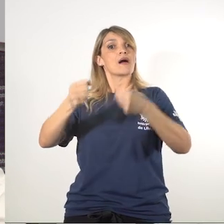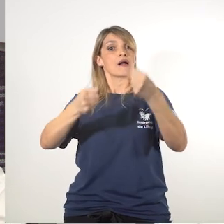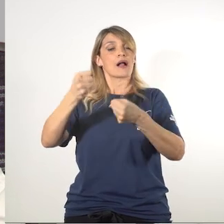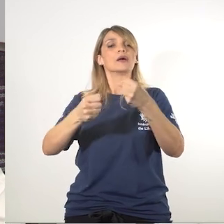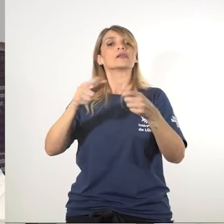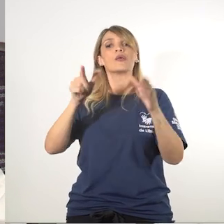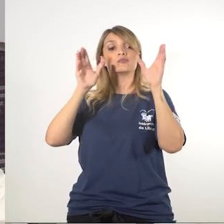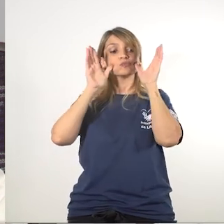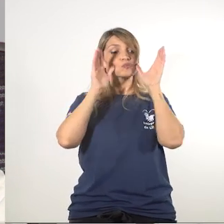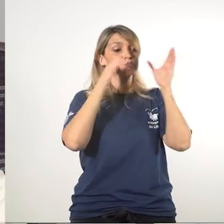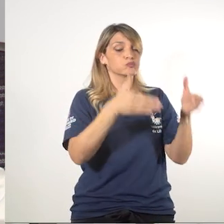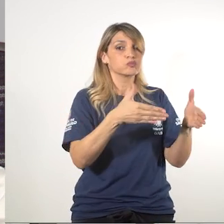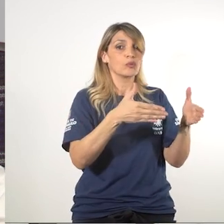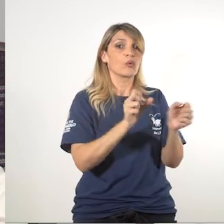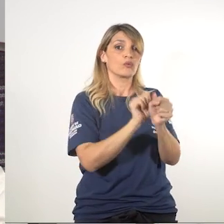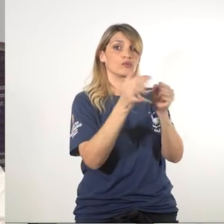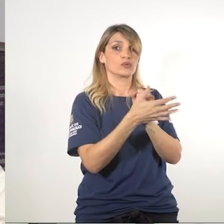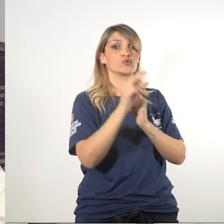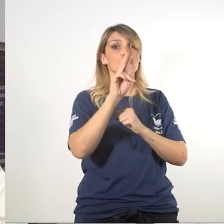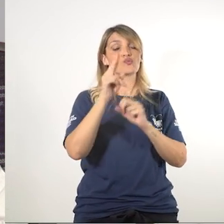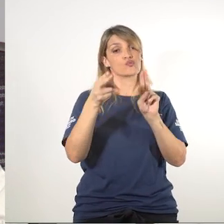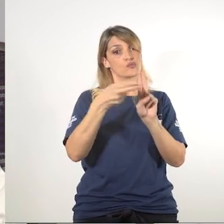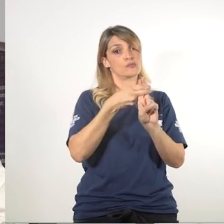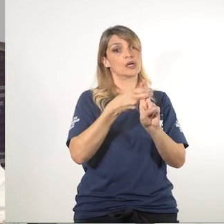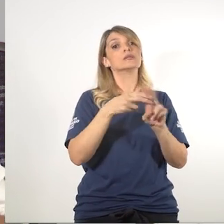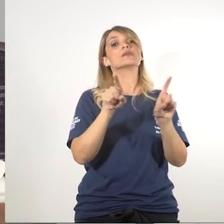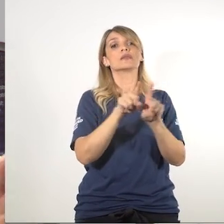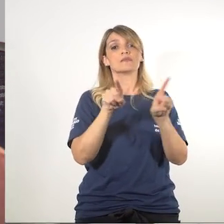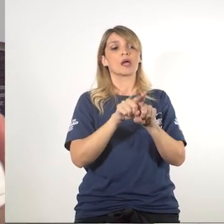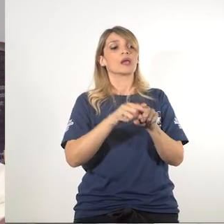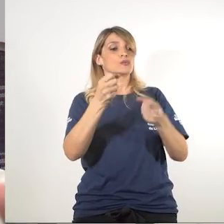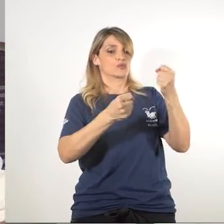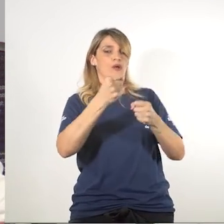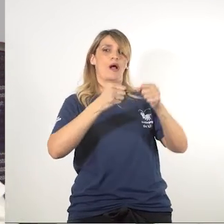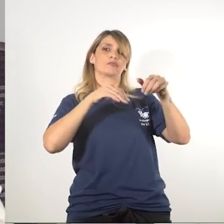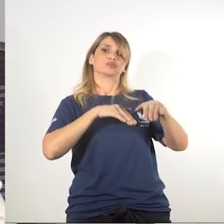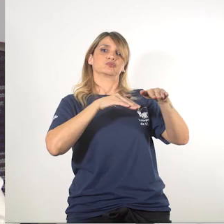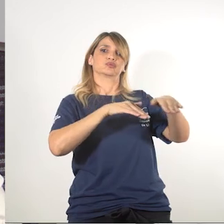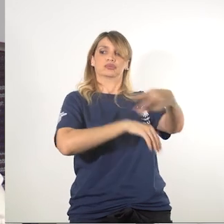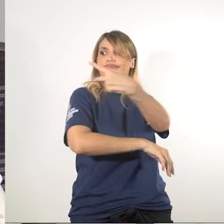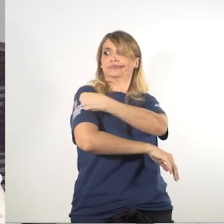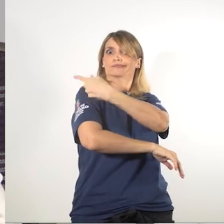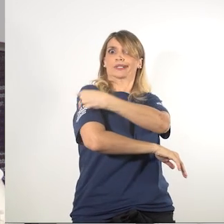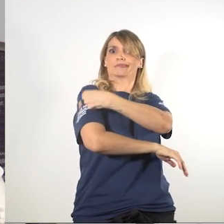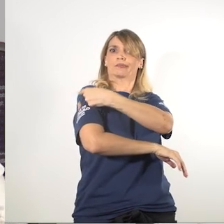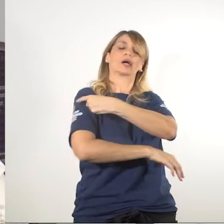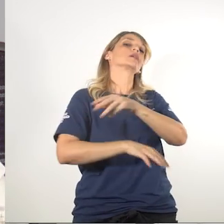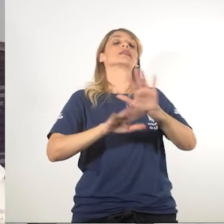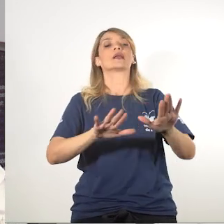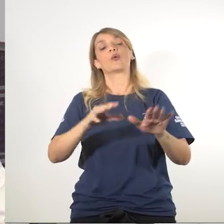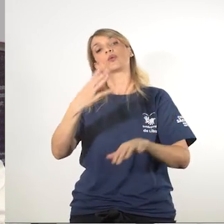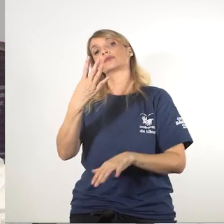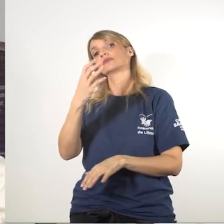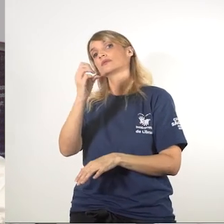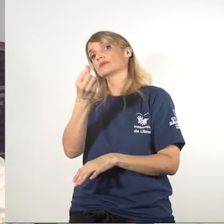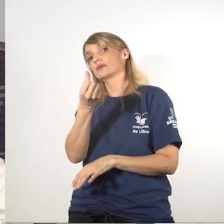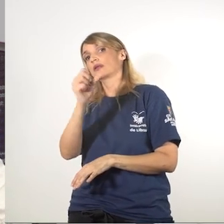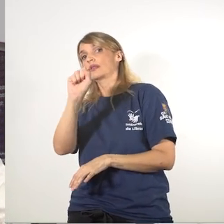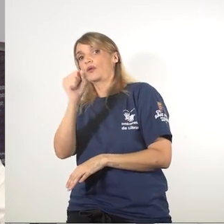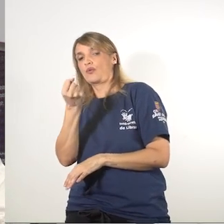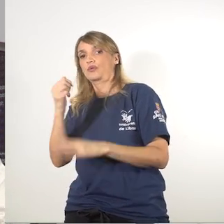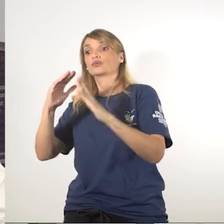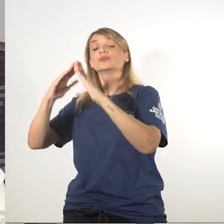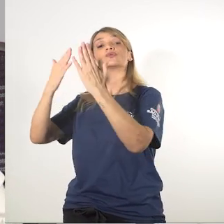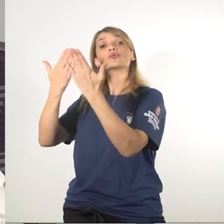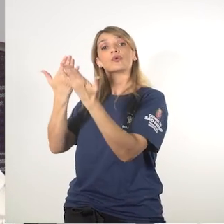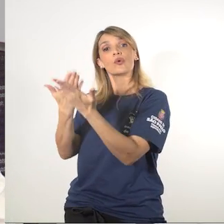Covid nas UBSs e também nos drive-thrus, deixando exatamente esses 468 pontos nas